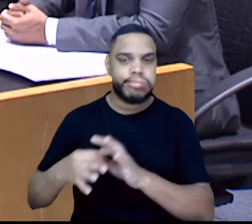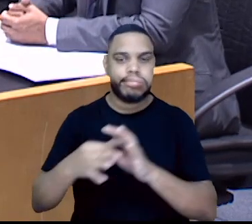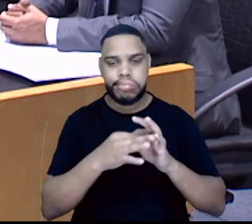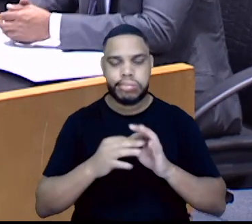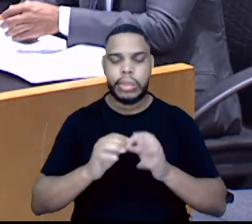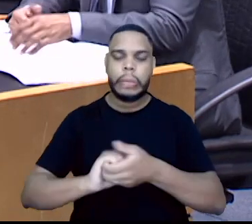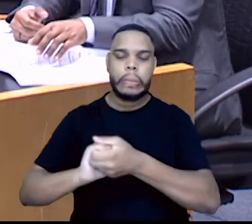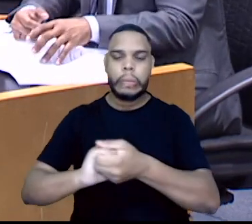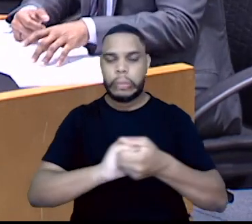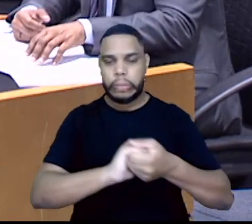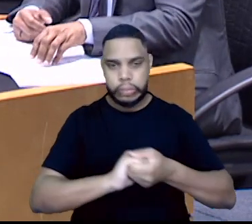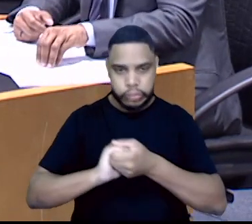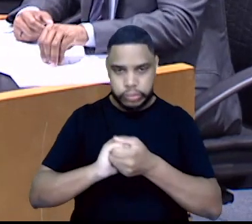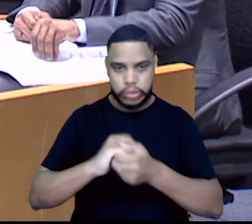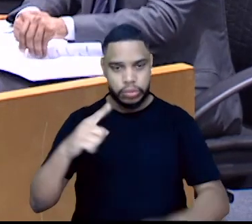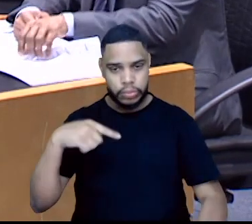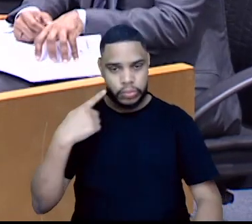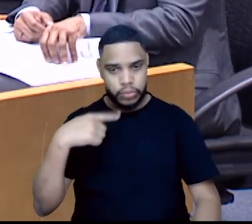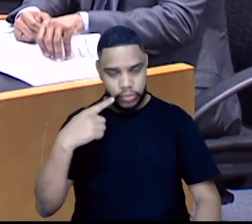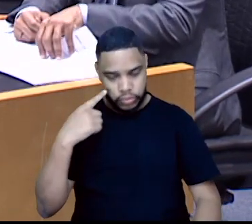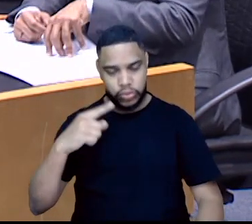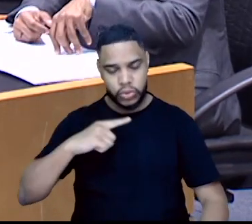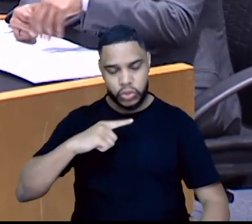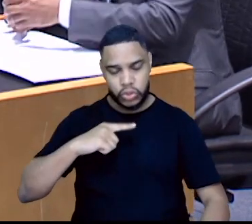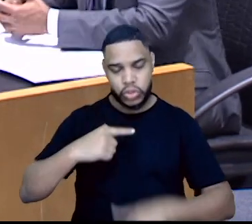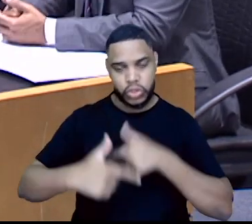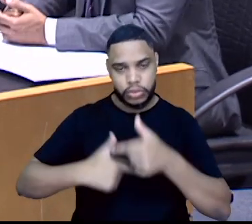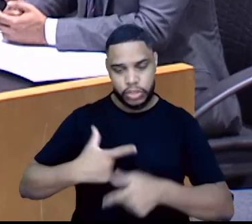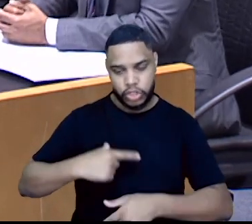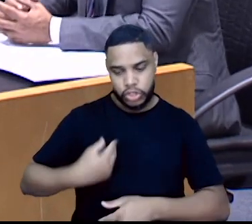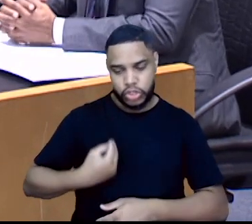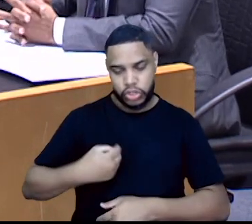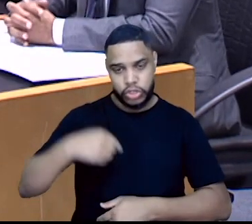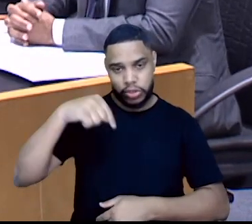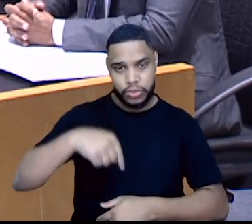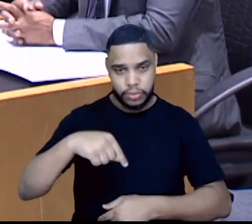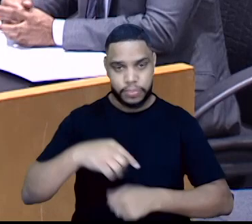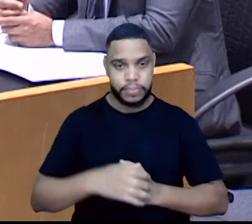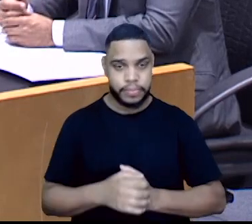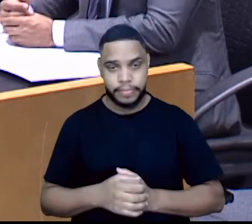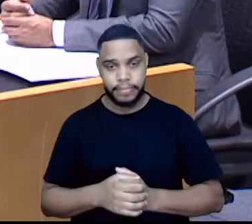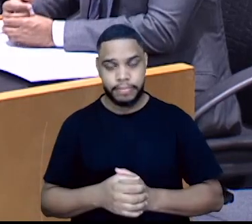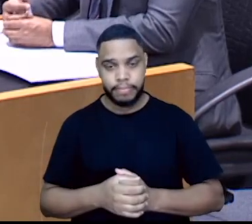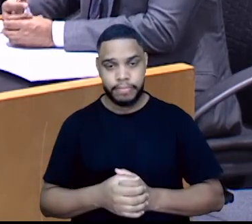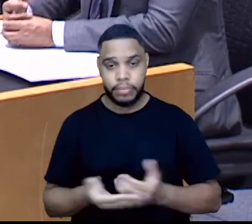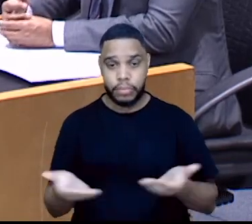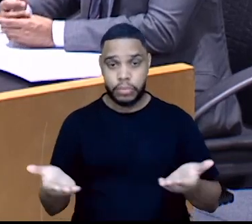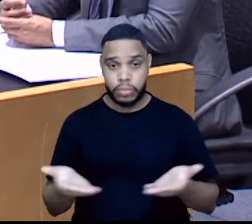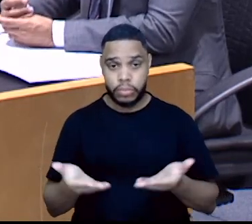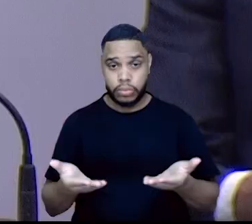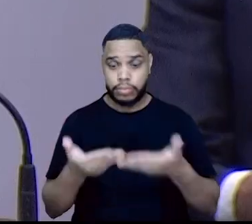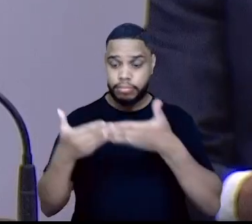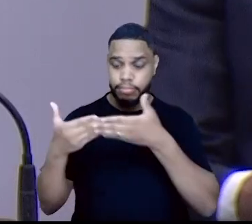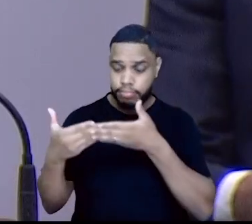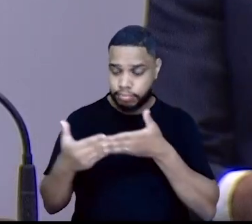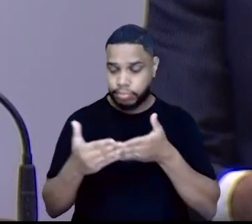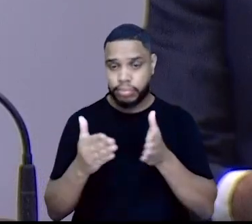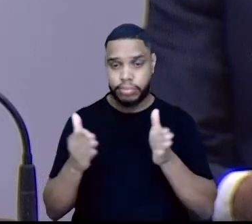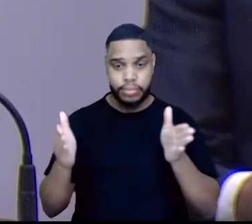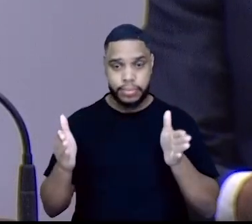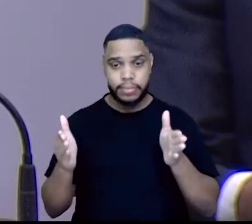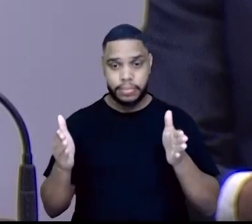advogados privados que aqui se encontram presentes. E, nessa ocasião, declaro aberto